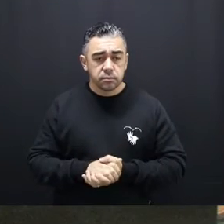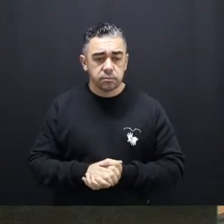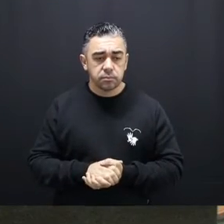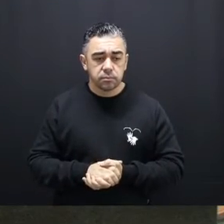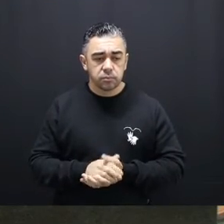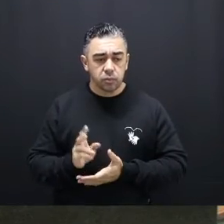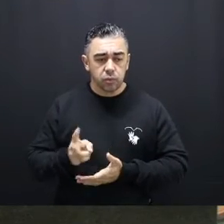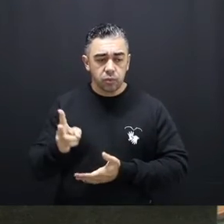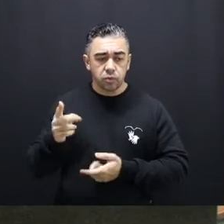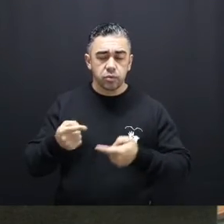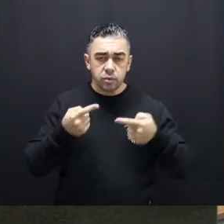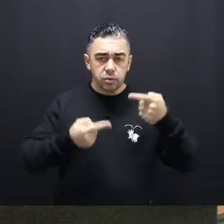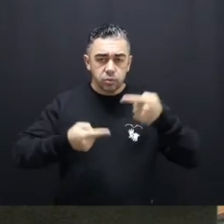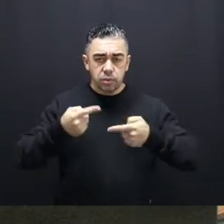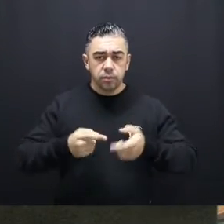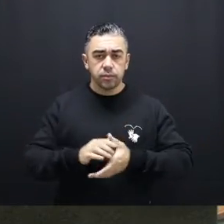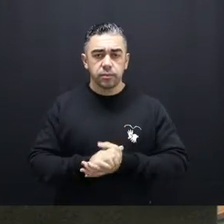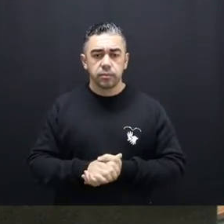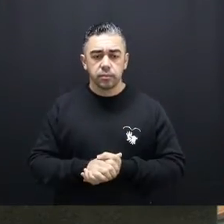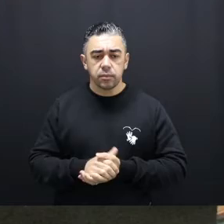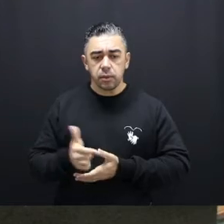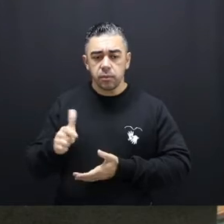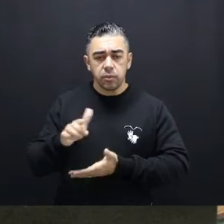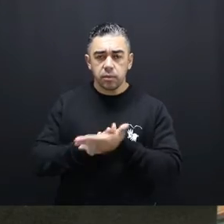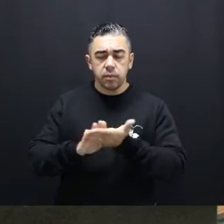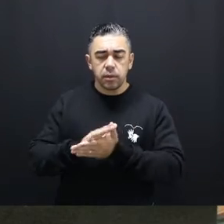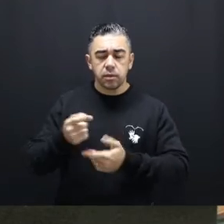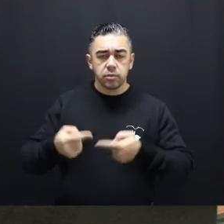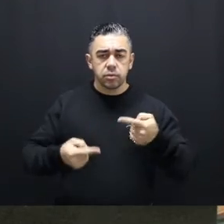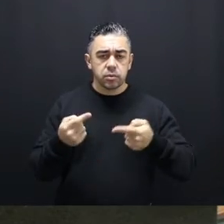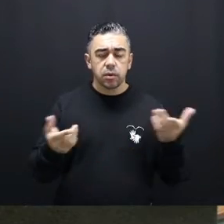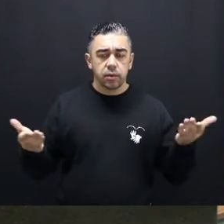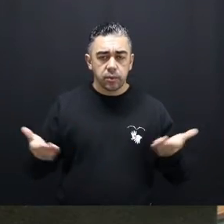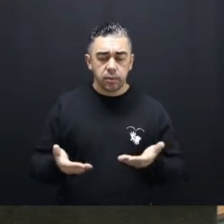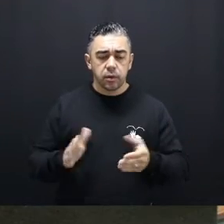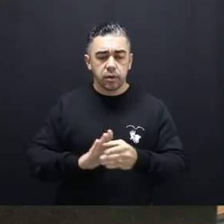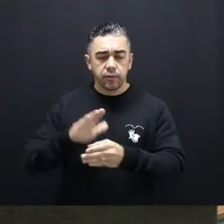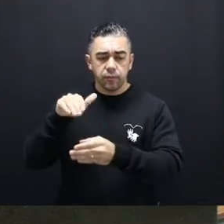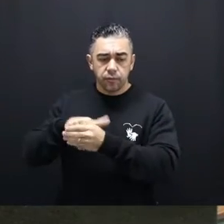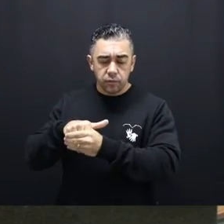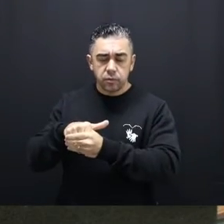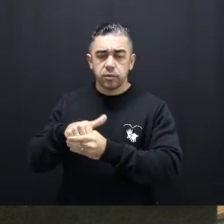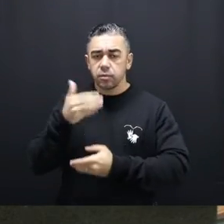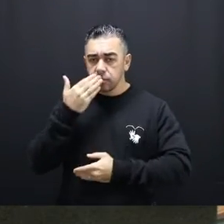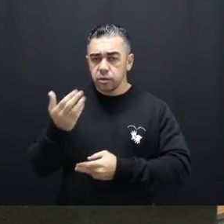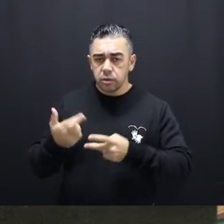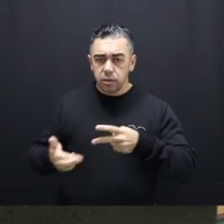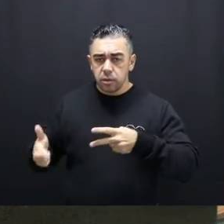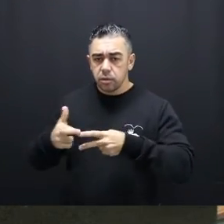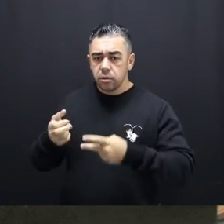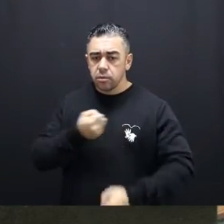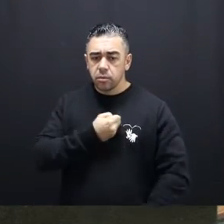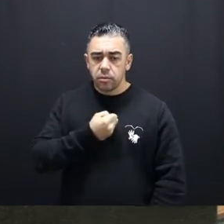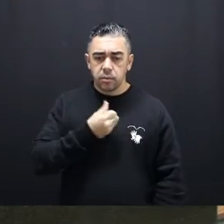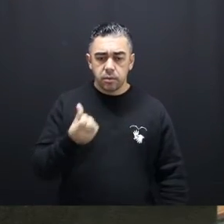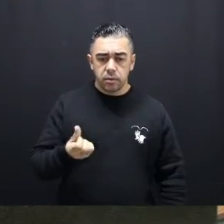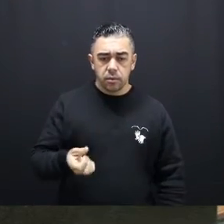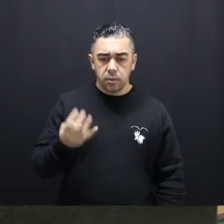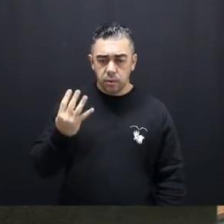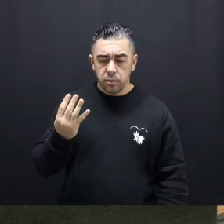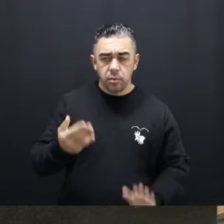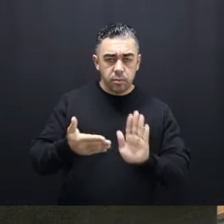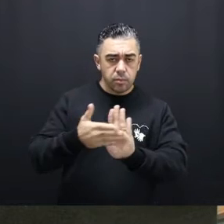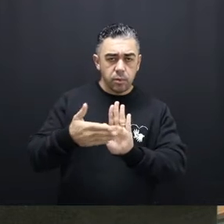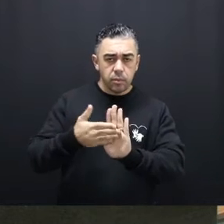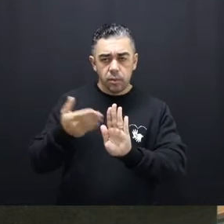e permanece a discussão não havendo mais discussão passamos a votação ao requerimento de nº 64